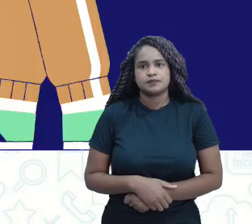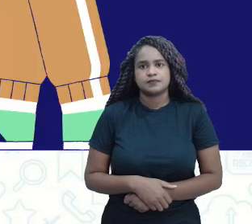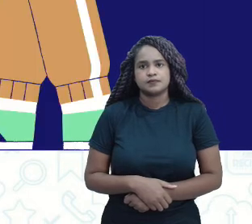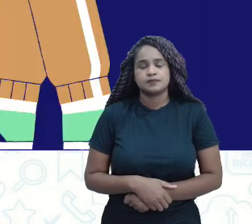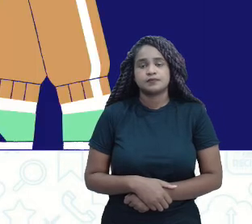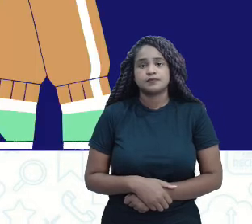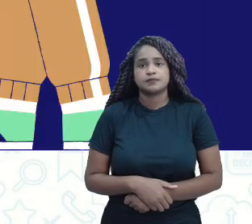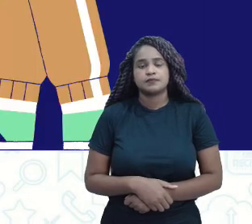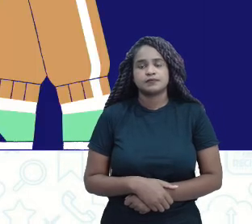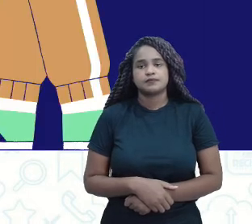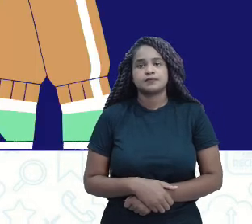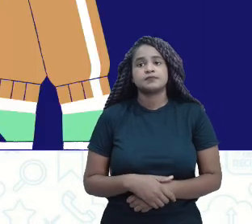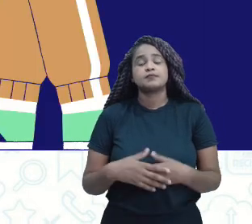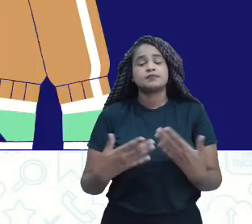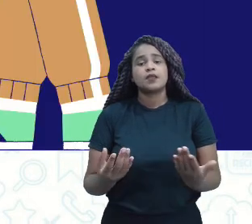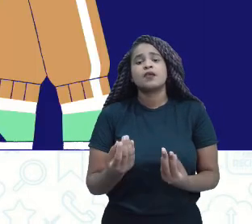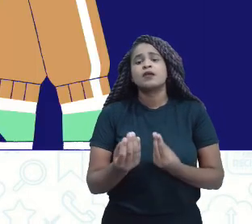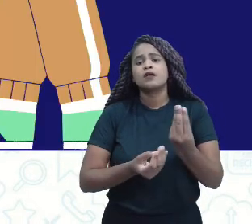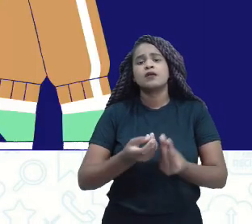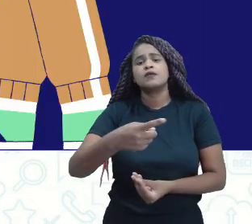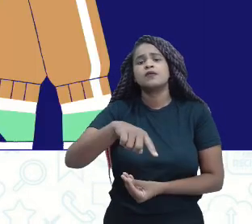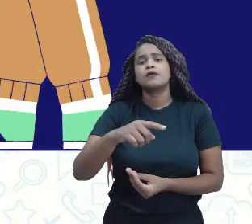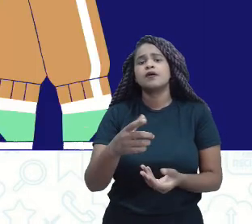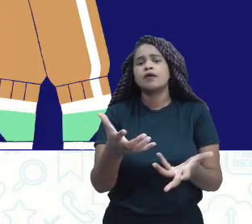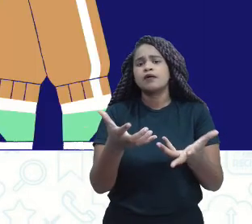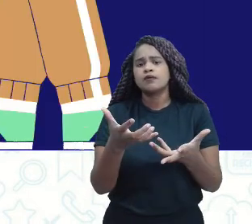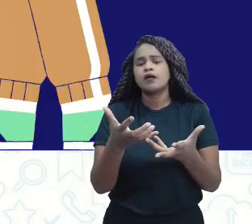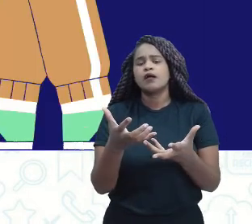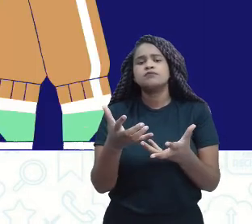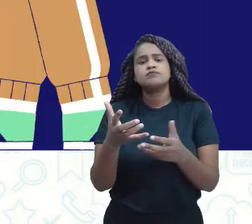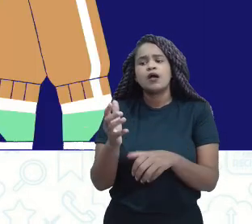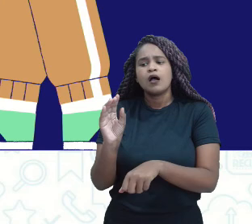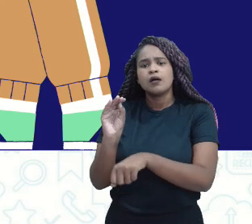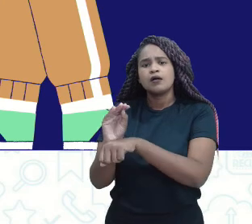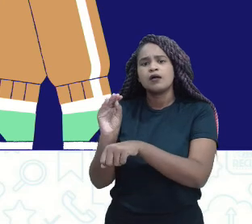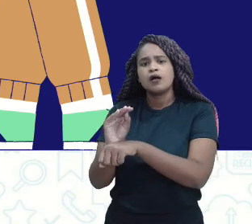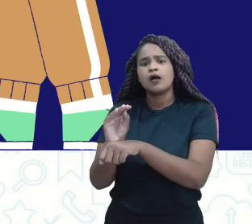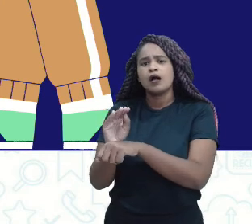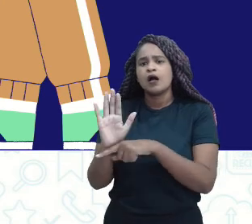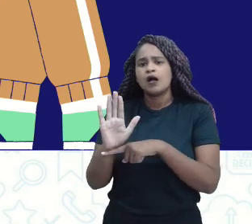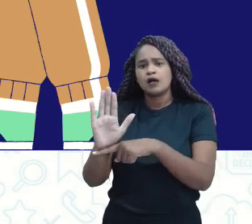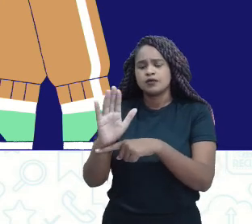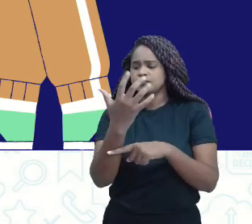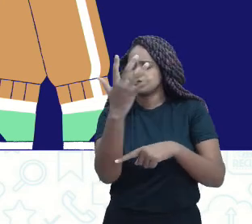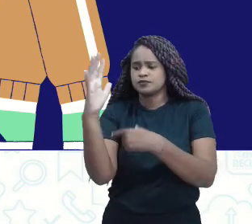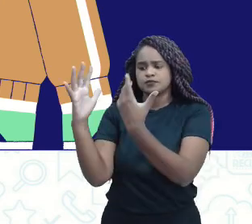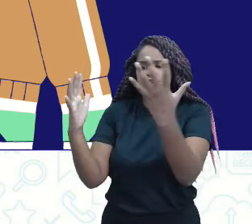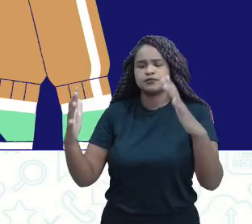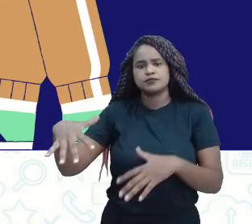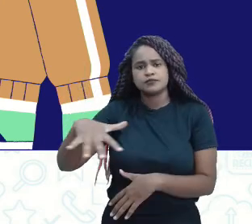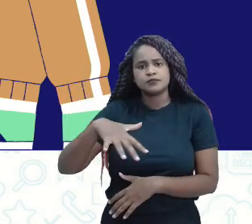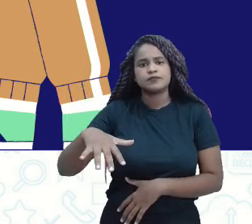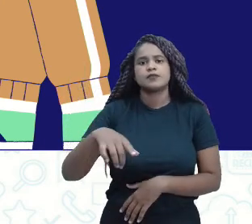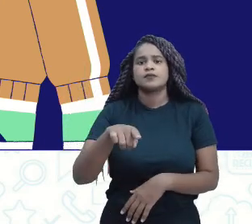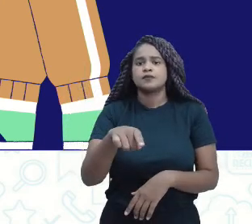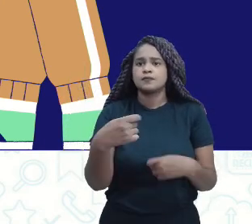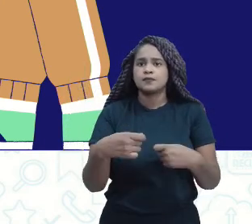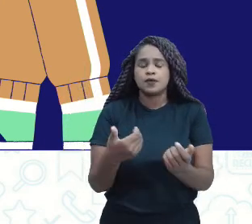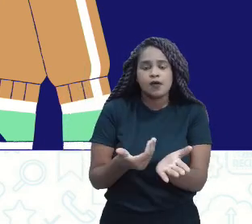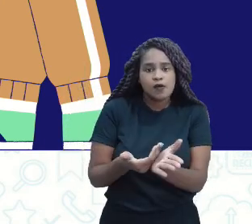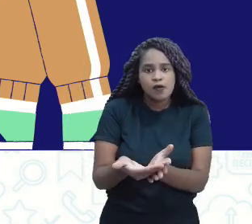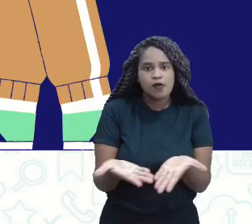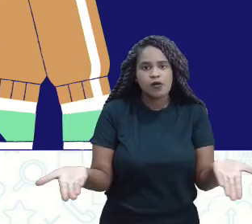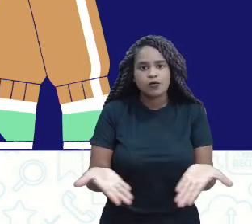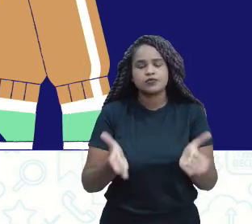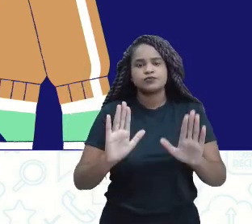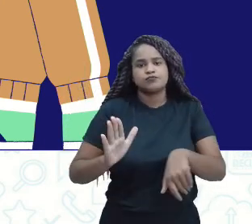Avançando, como você pretende salvar a mãe natureza, né? Comece a fazer a sua parte hoje. A gente tem aí